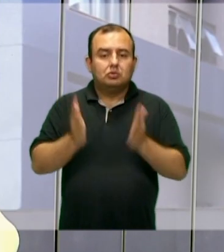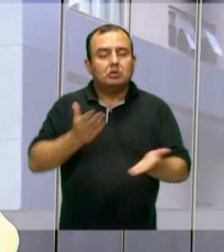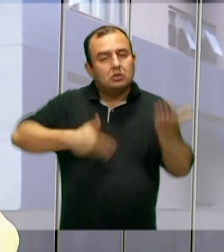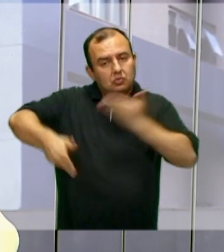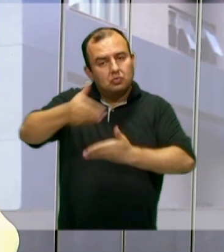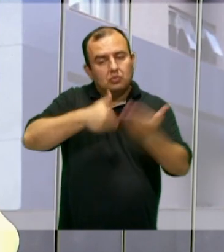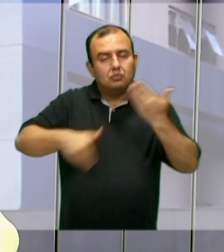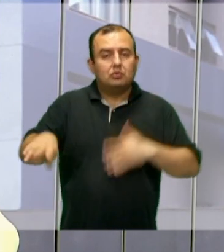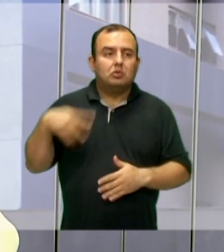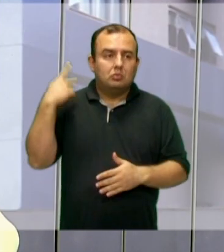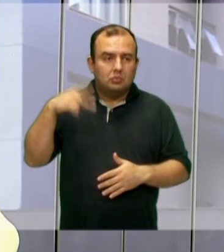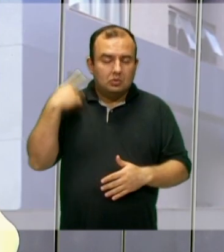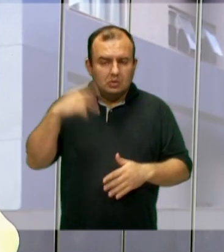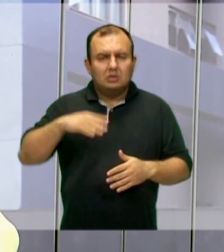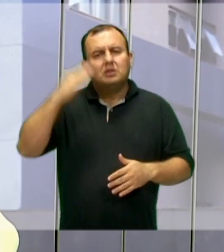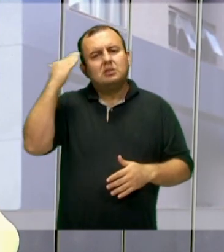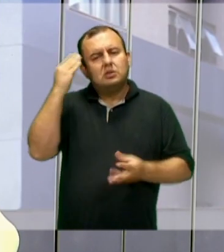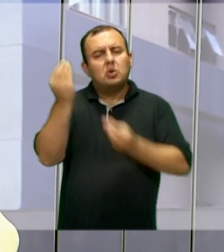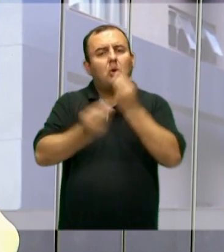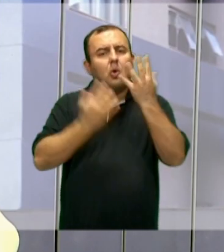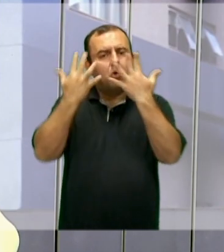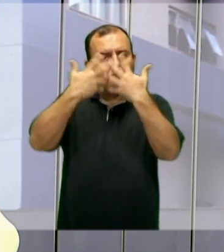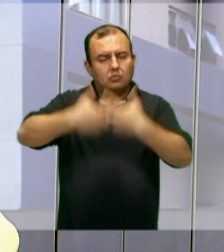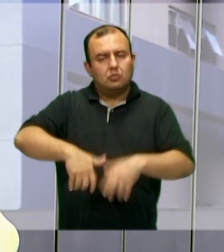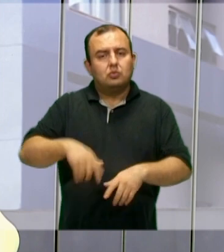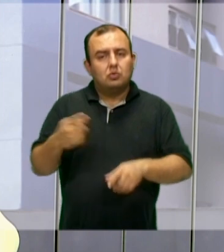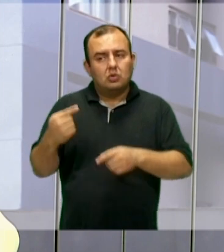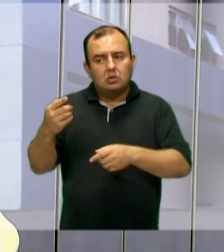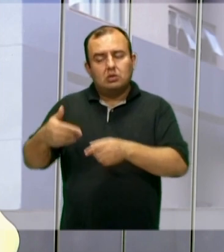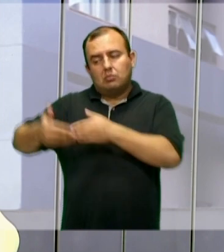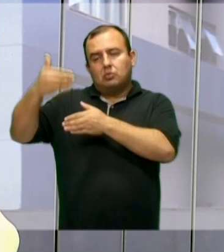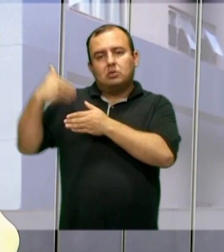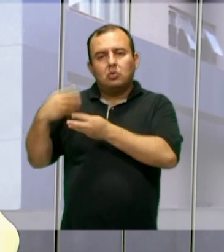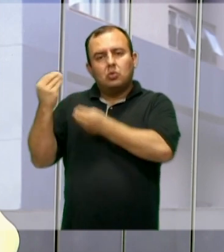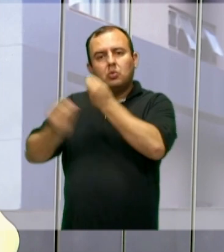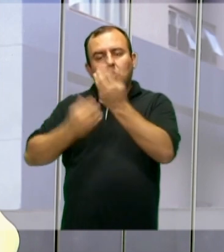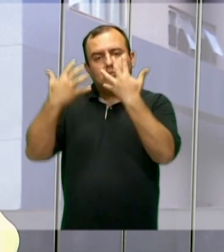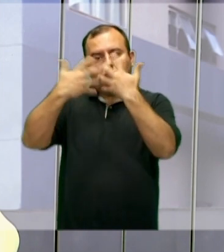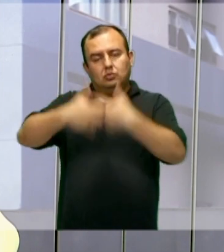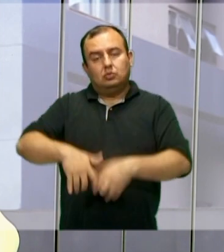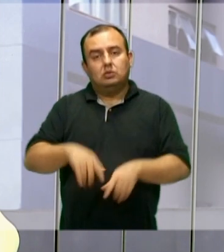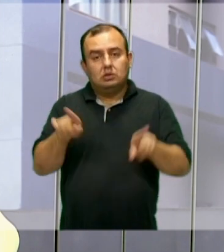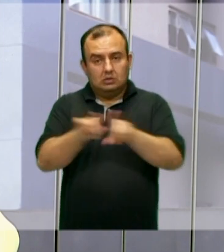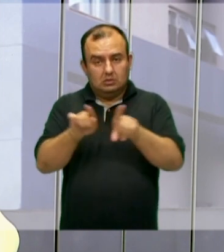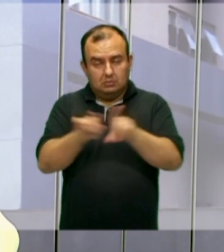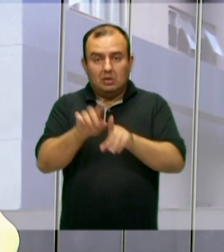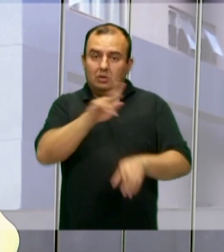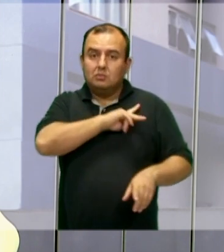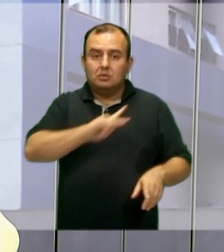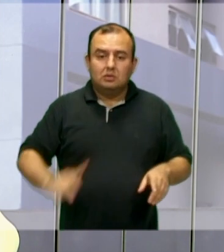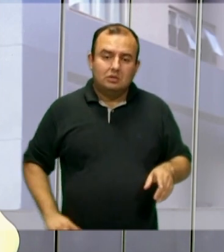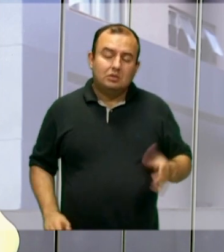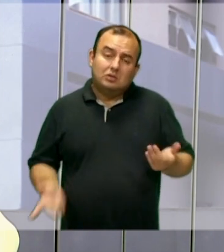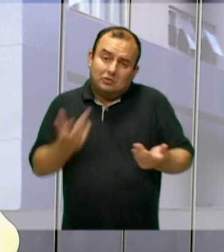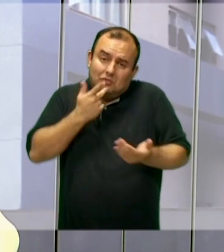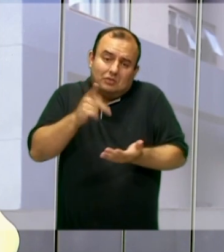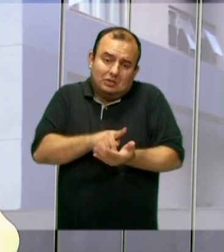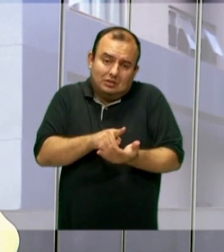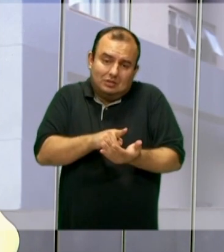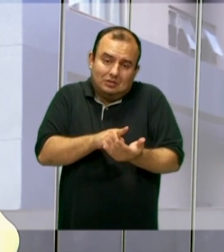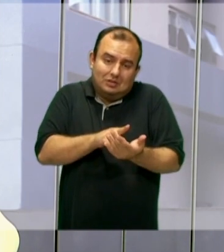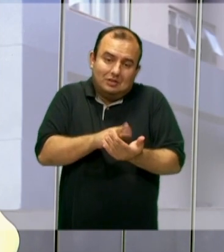meio político, né? E entender como as coisas funcionam por trás dos bastidores, né? E já ser presidente, eu vou ser sincero, eu não